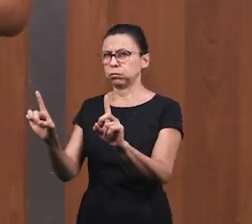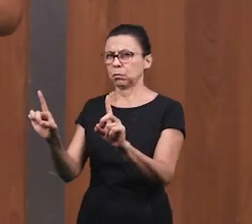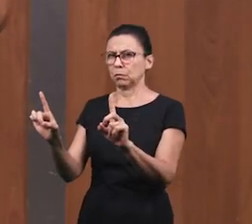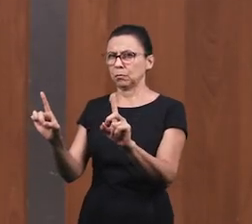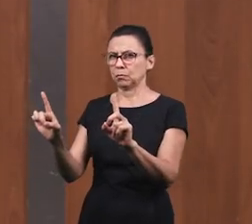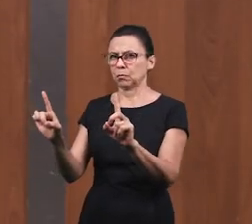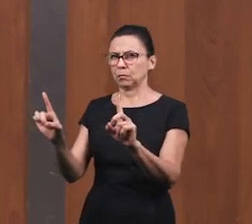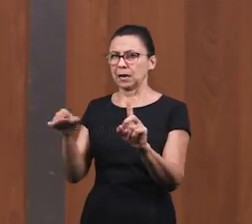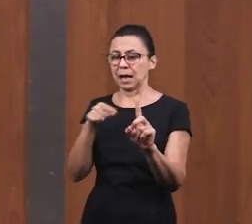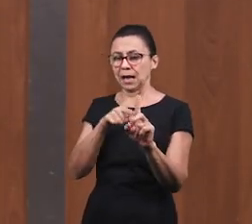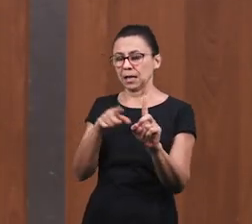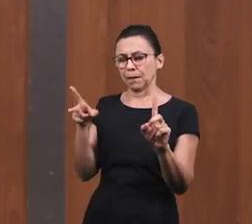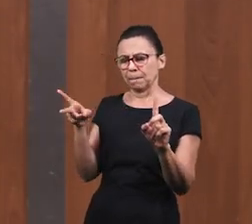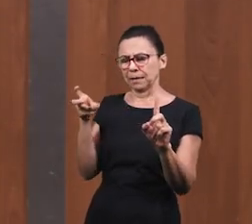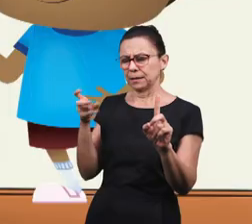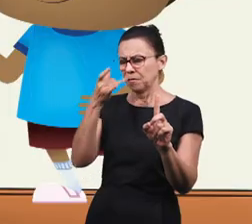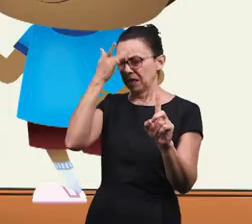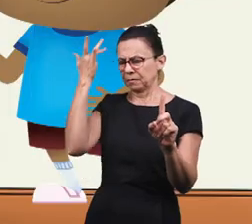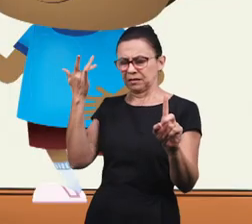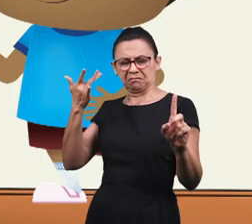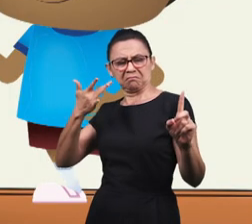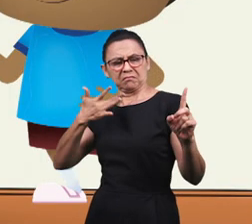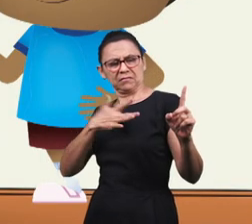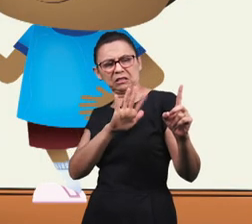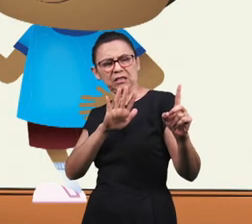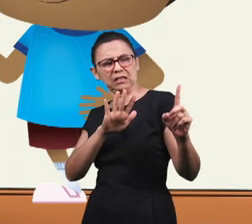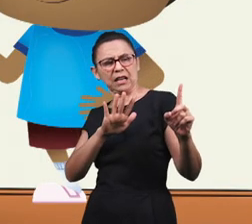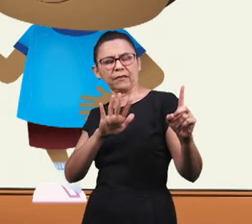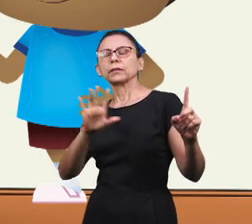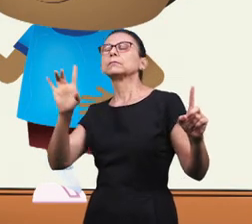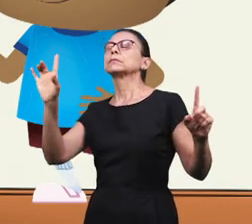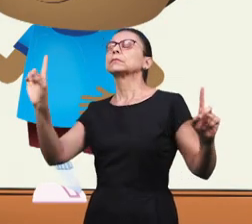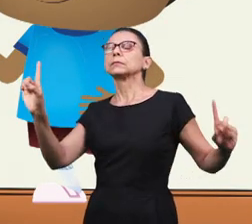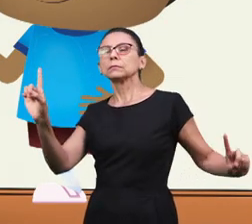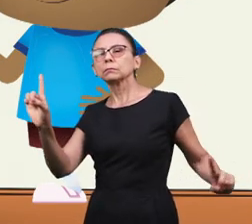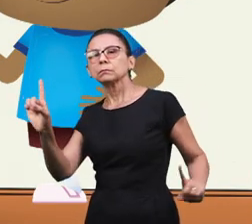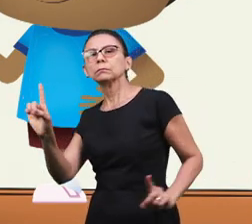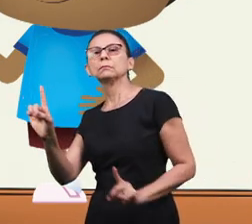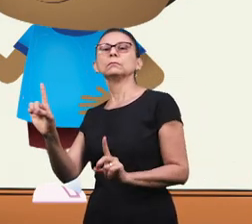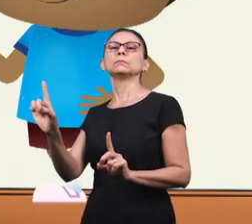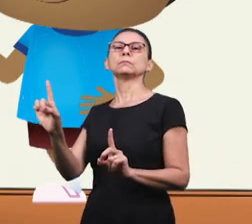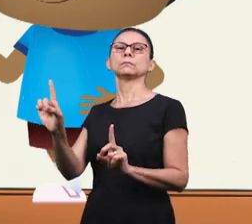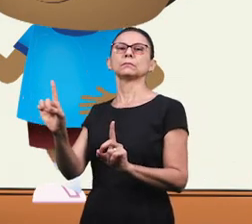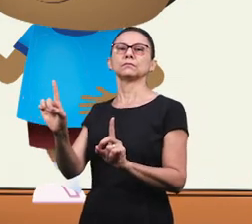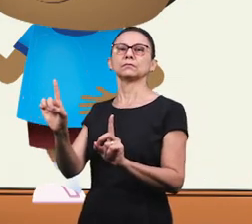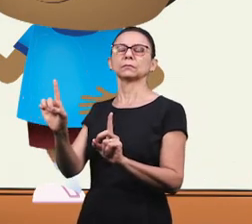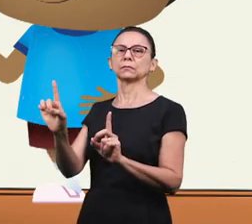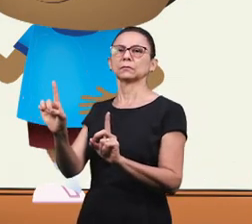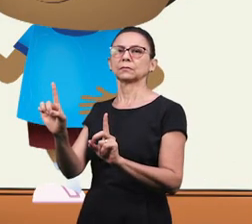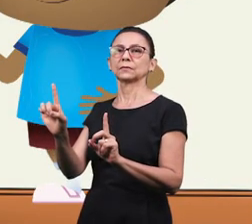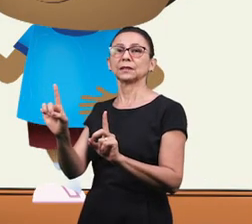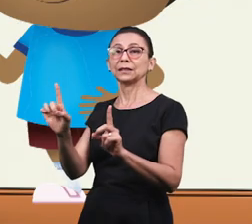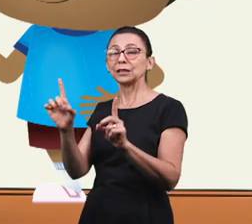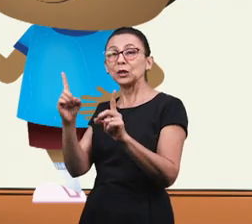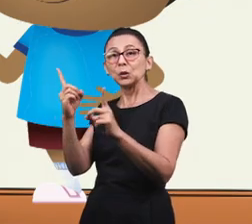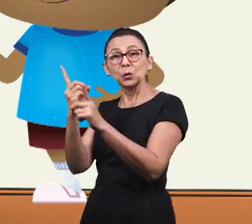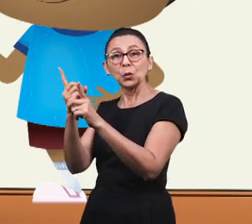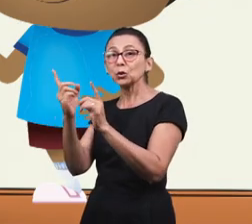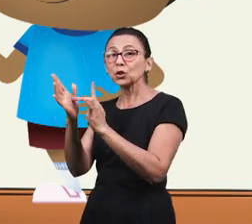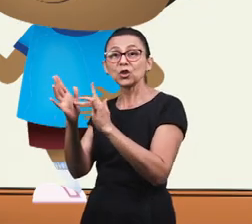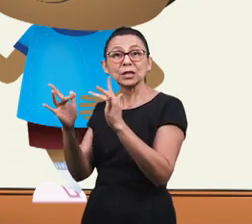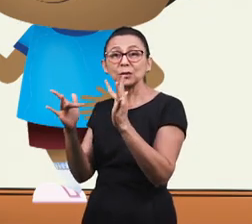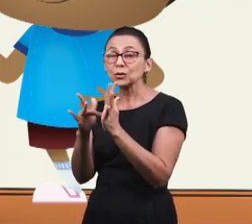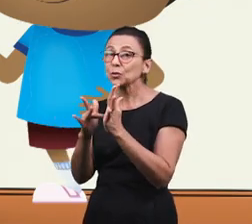ali, ela foi aos pés de quem poderia dar a ela perdão pelos seus